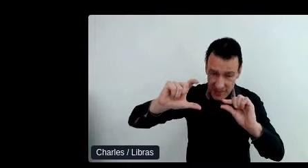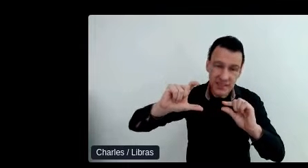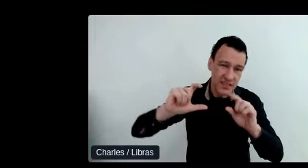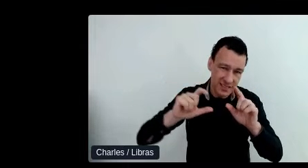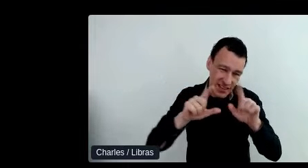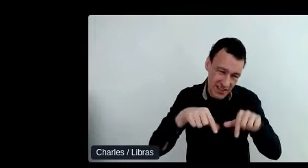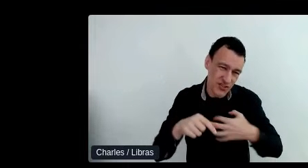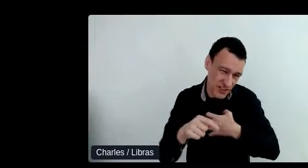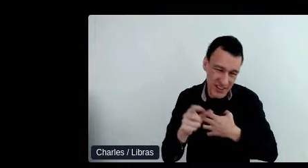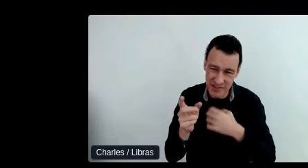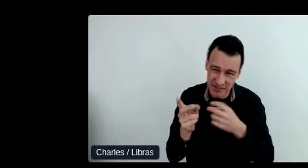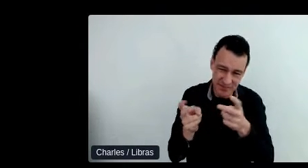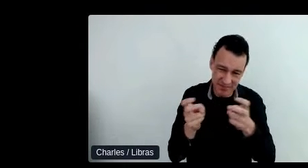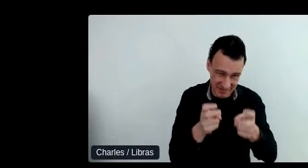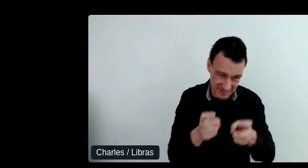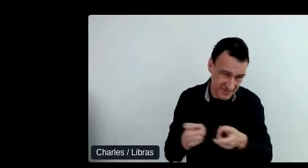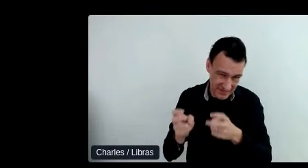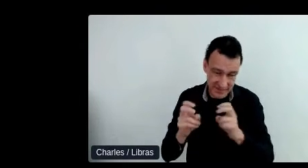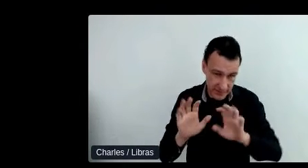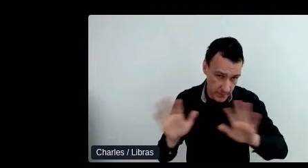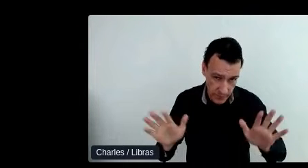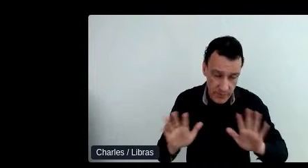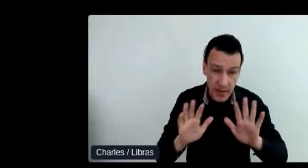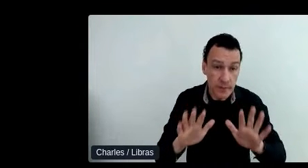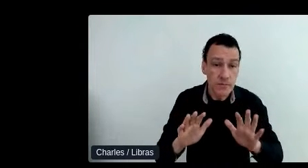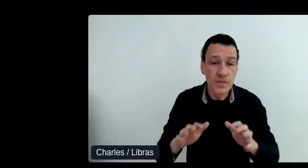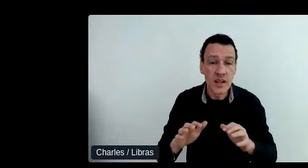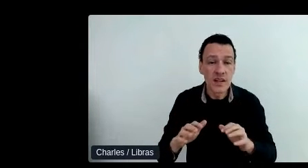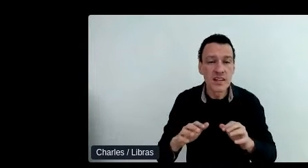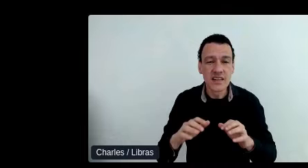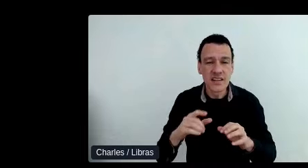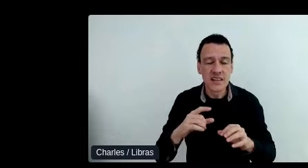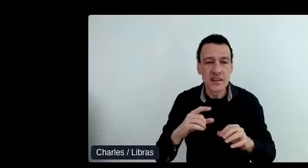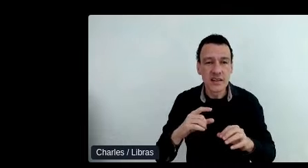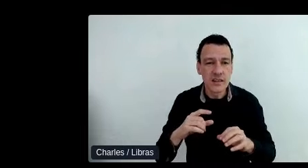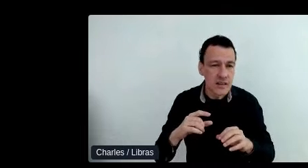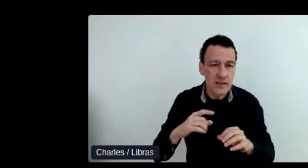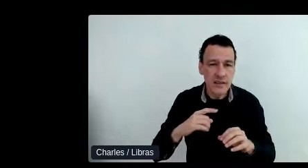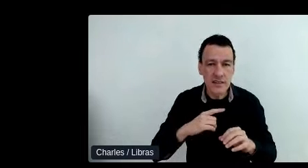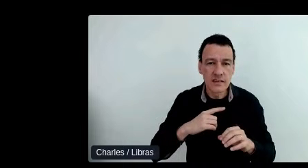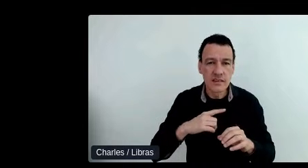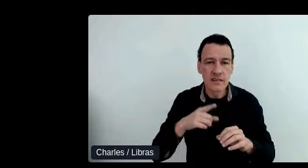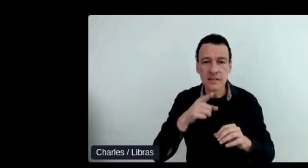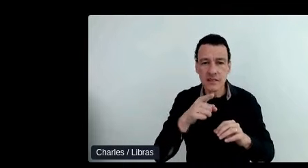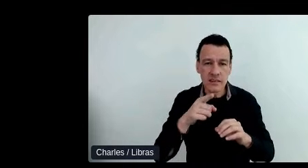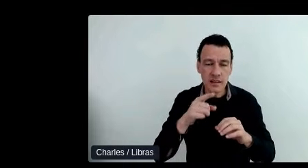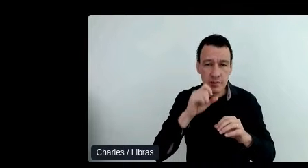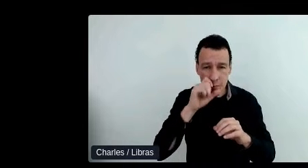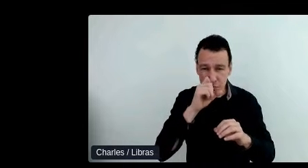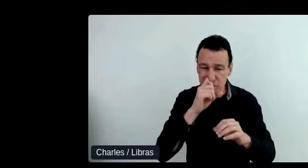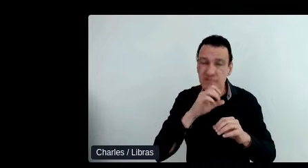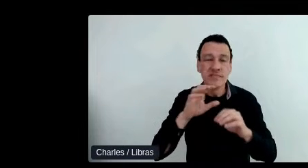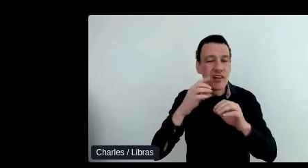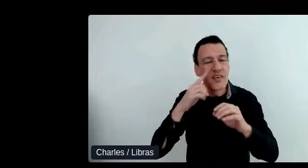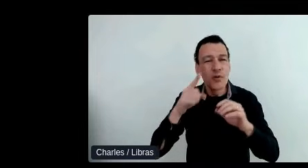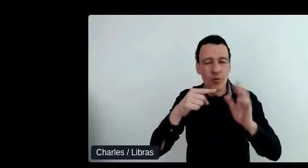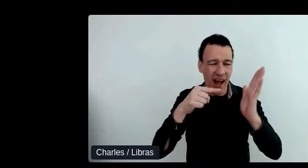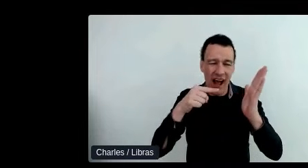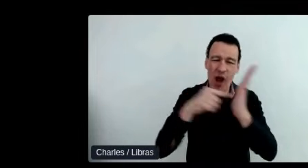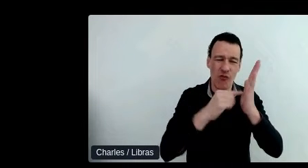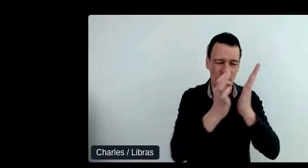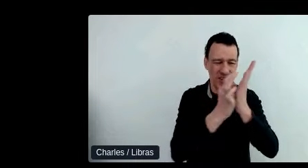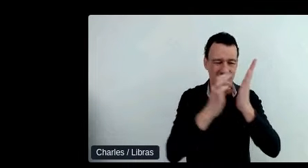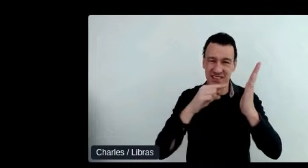ele está super estimado, que bateu muito no alvo, né?